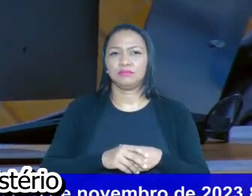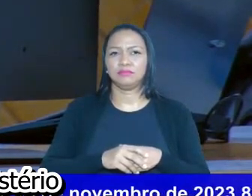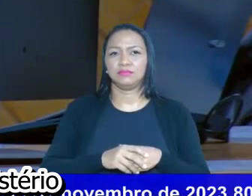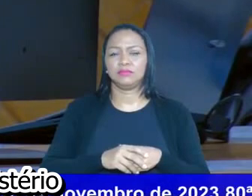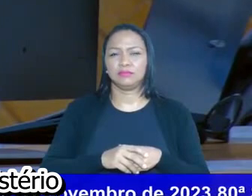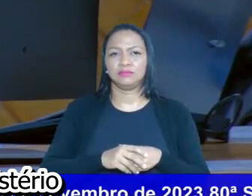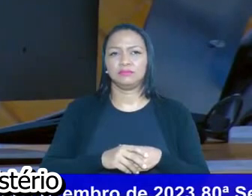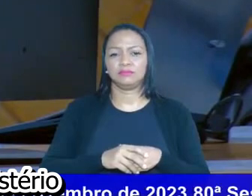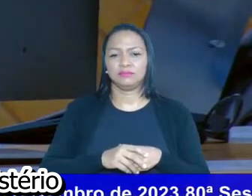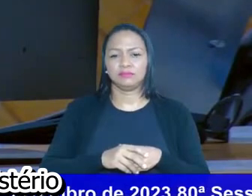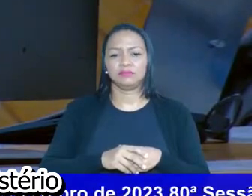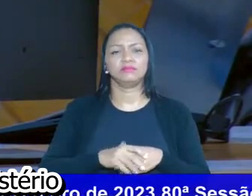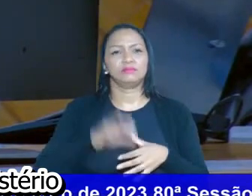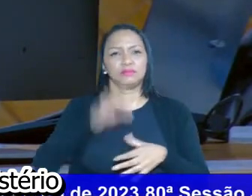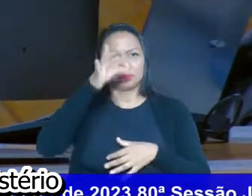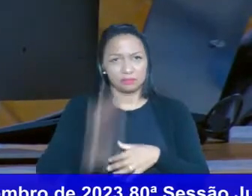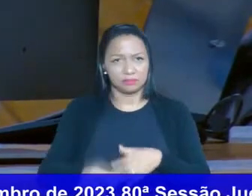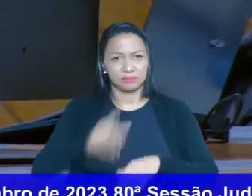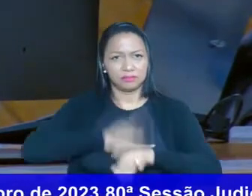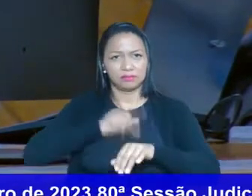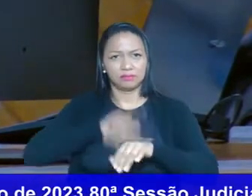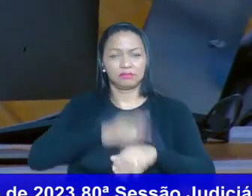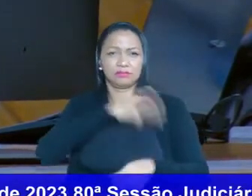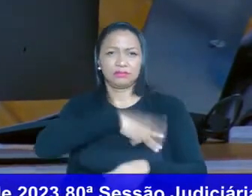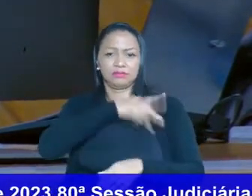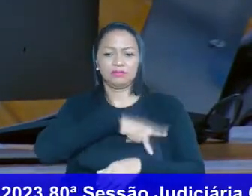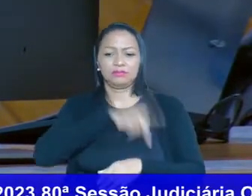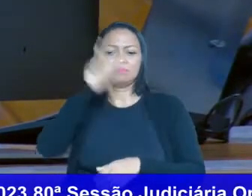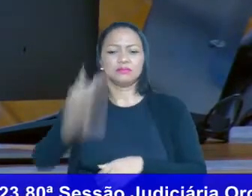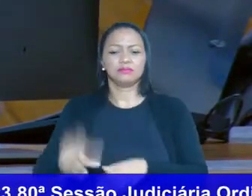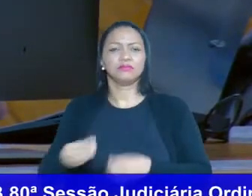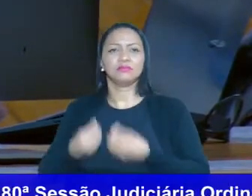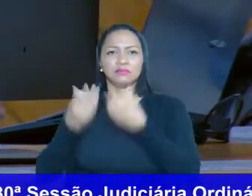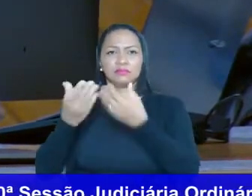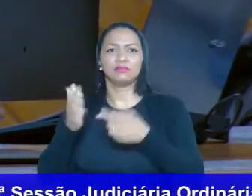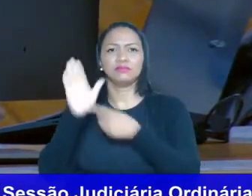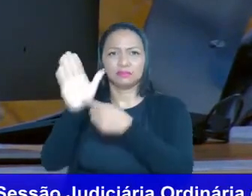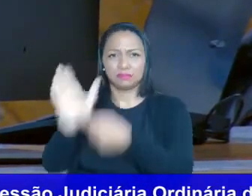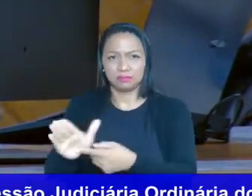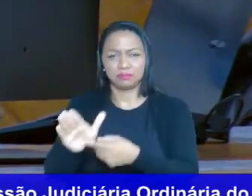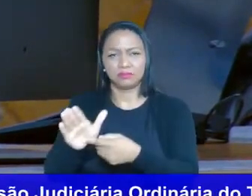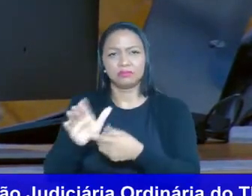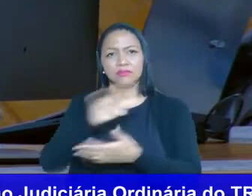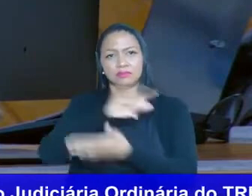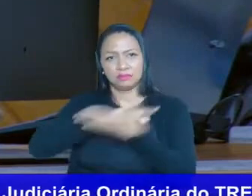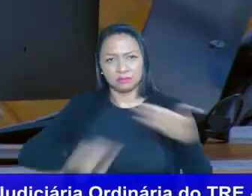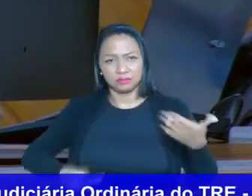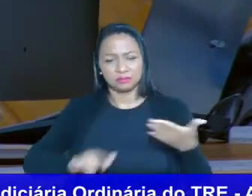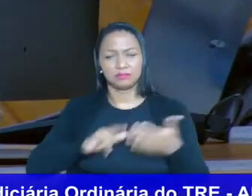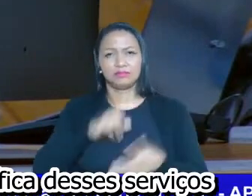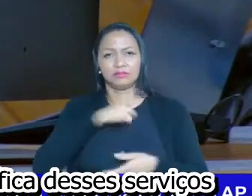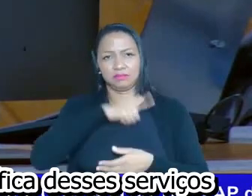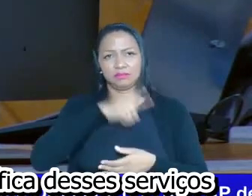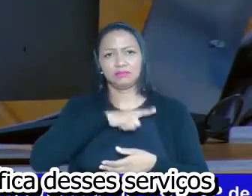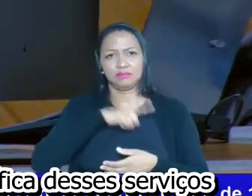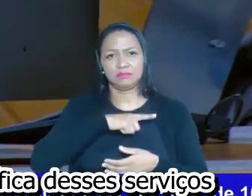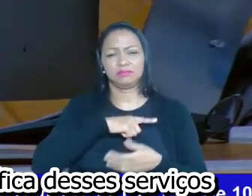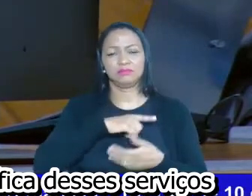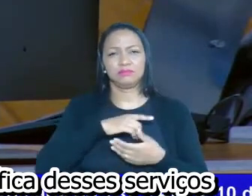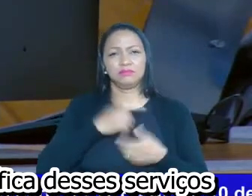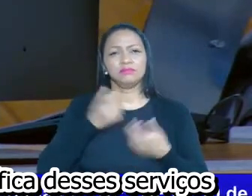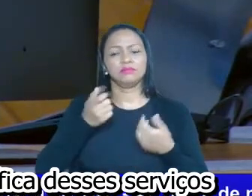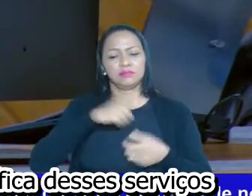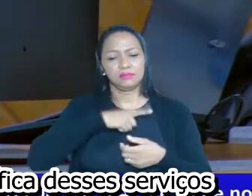foi oportunamente destacado pelo próprio Ministério Público que o interessado lhe apresentou documentos fiscais. E esses documentos fiscais